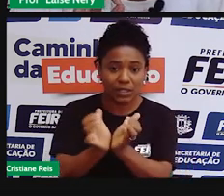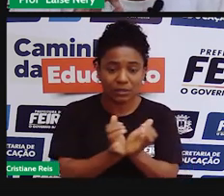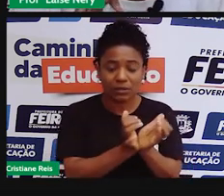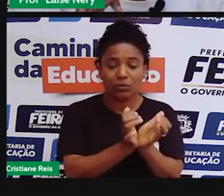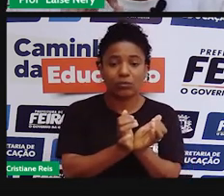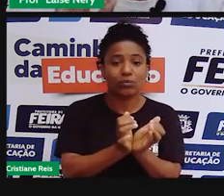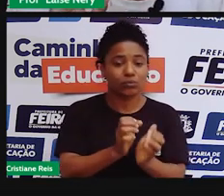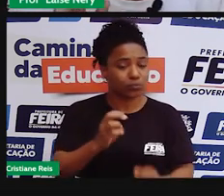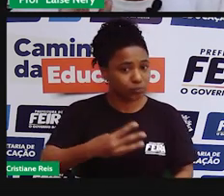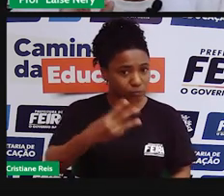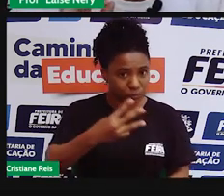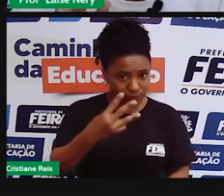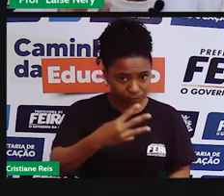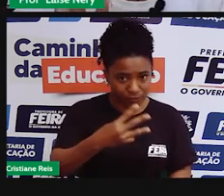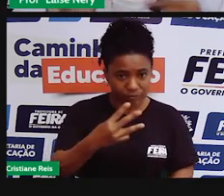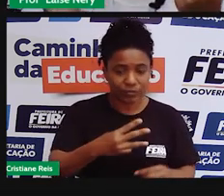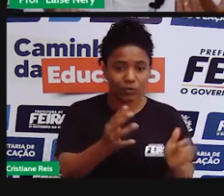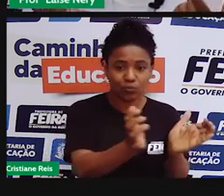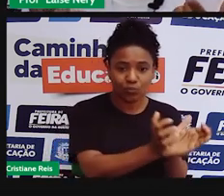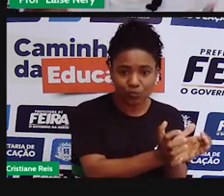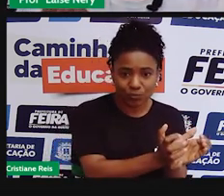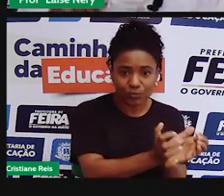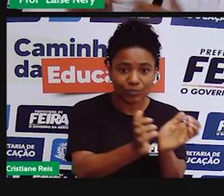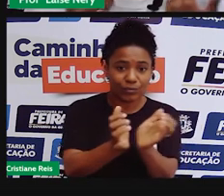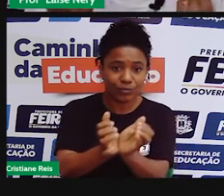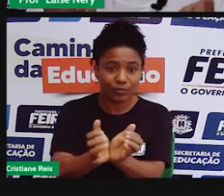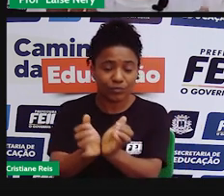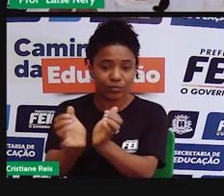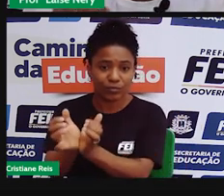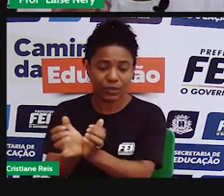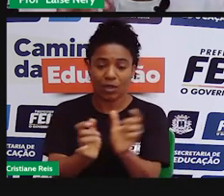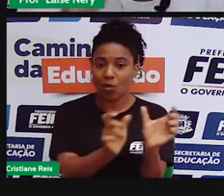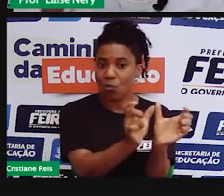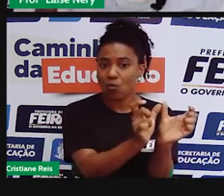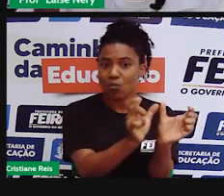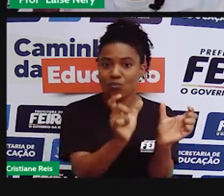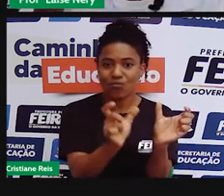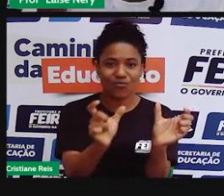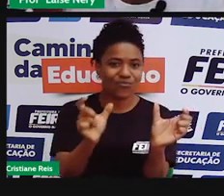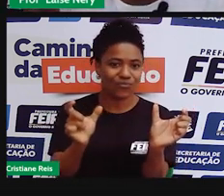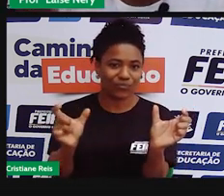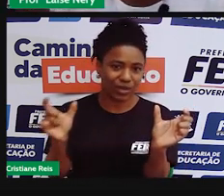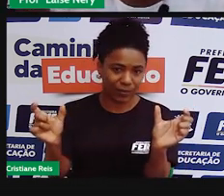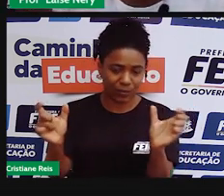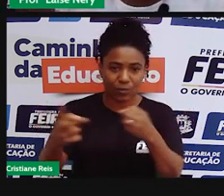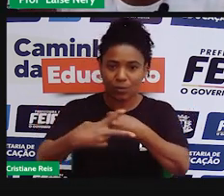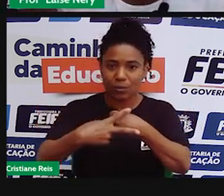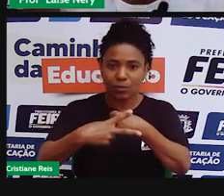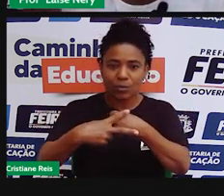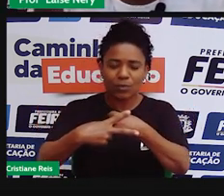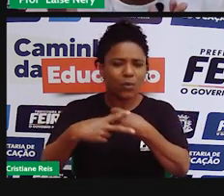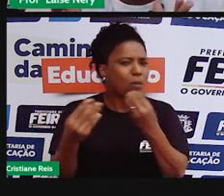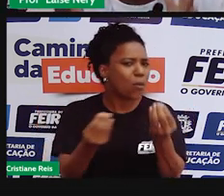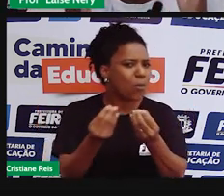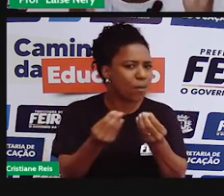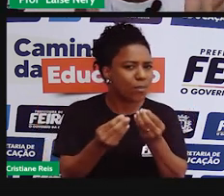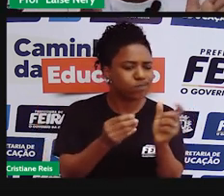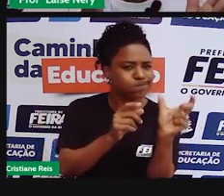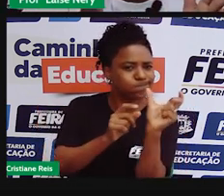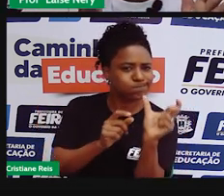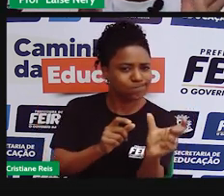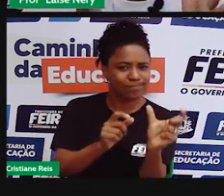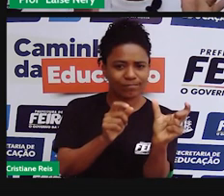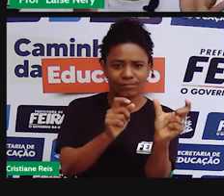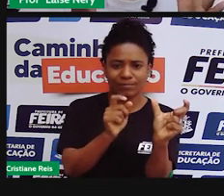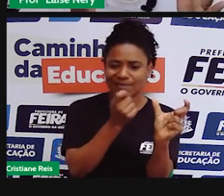servem para dividir os verbos em para que a gente saiba como escrever Os corretamente por isso nós precisamos